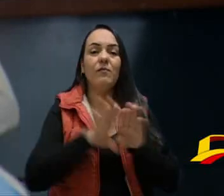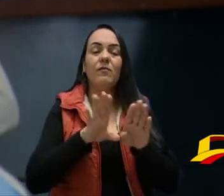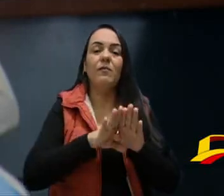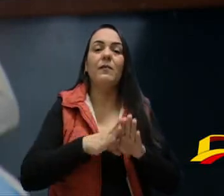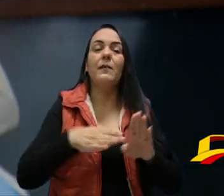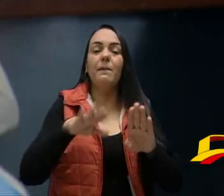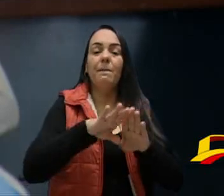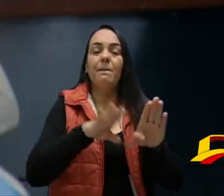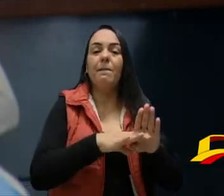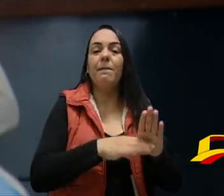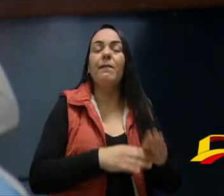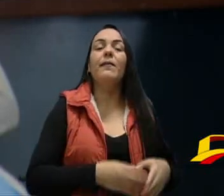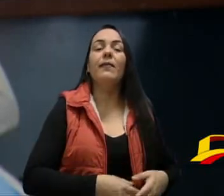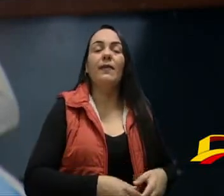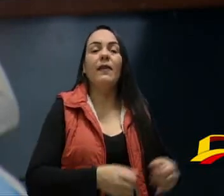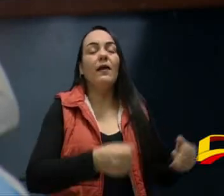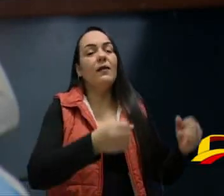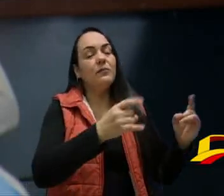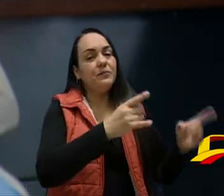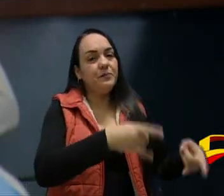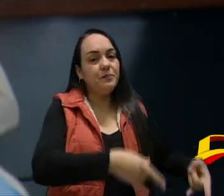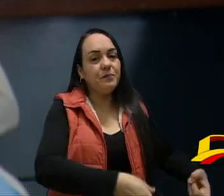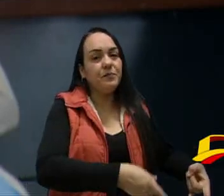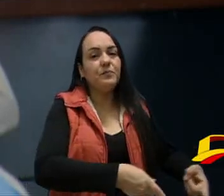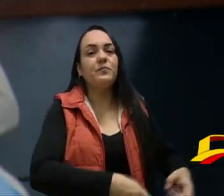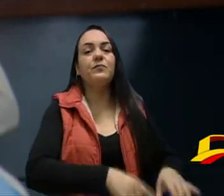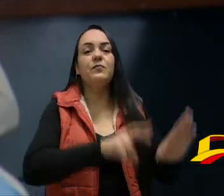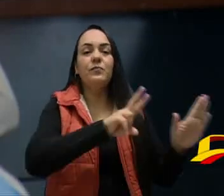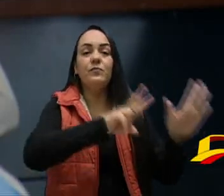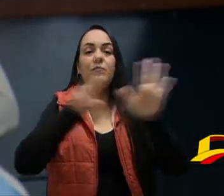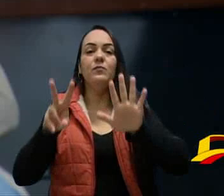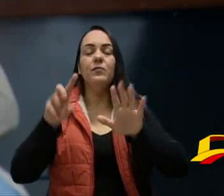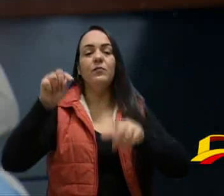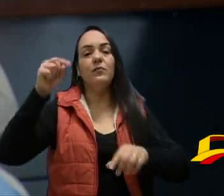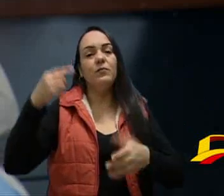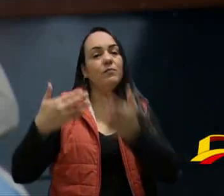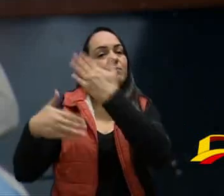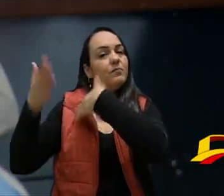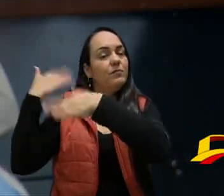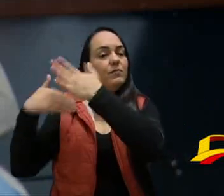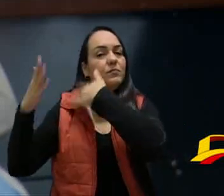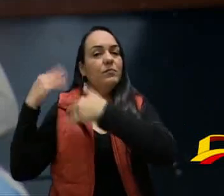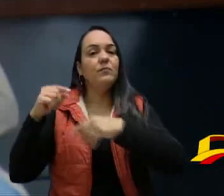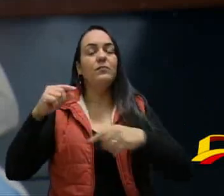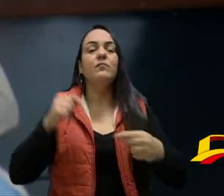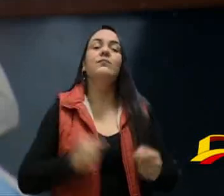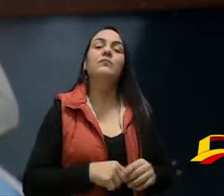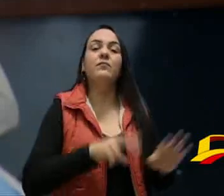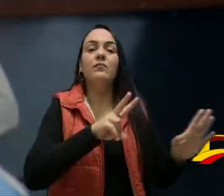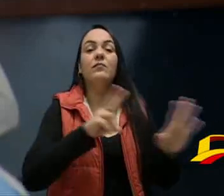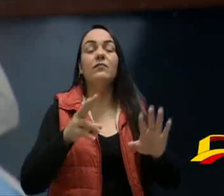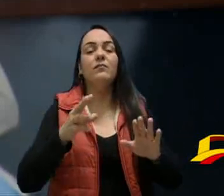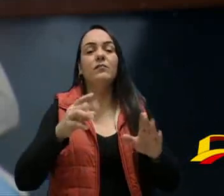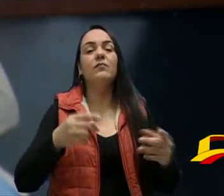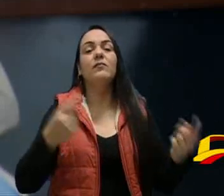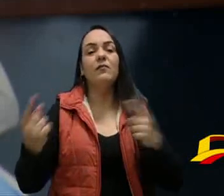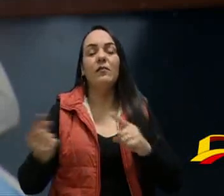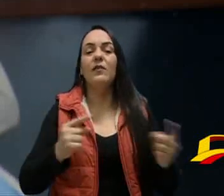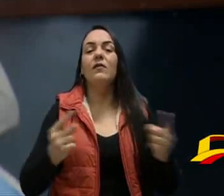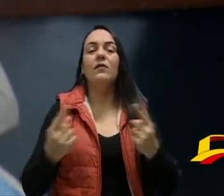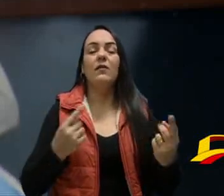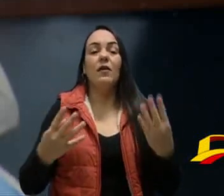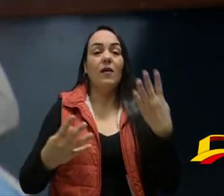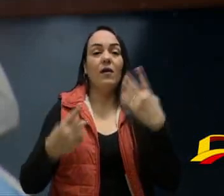leitos de ocupação e a gente compara a semana anterior a semana essa semana passada com a semana anterior então são avaliados